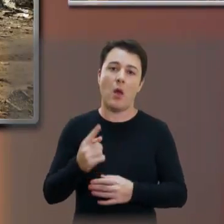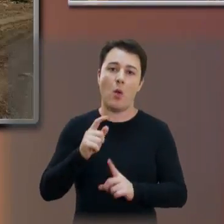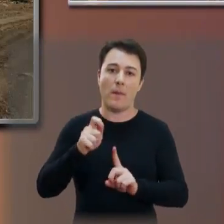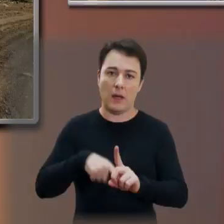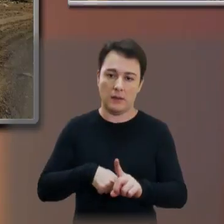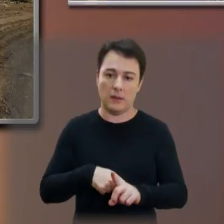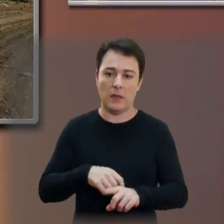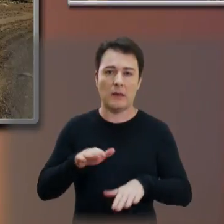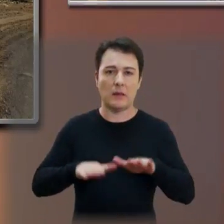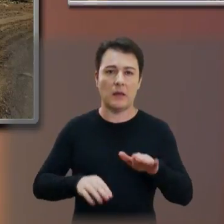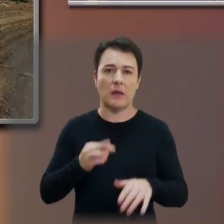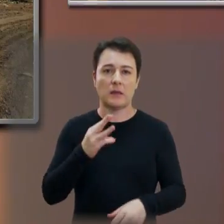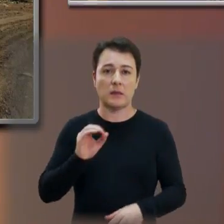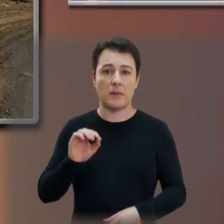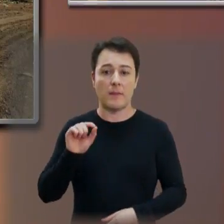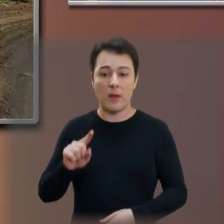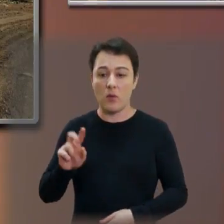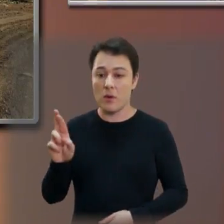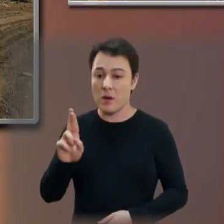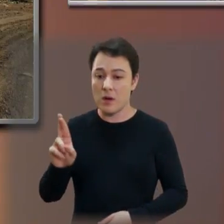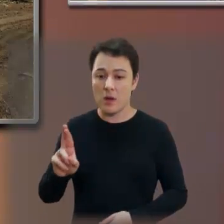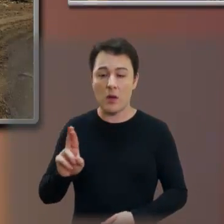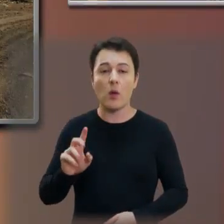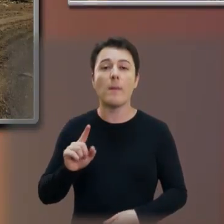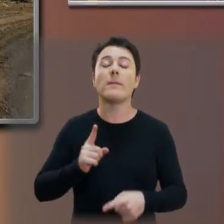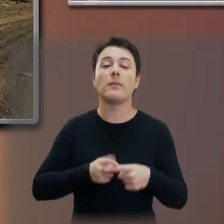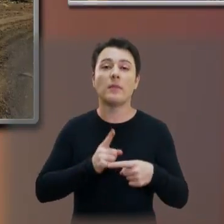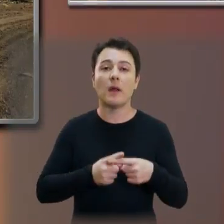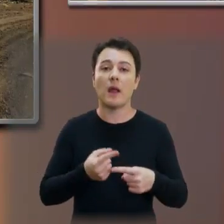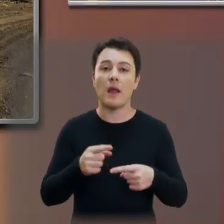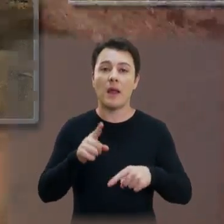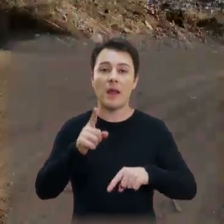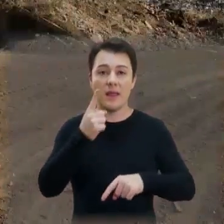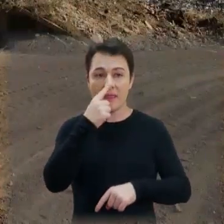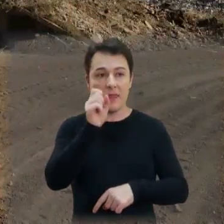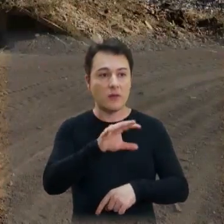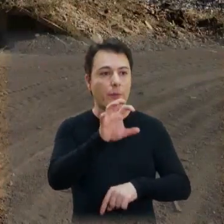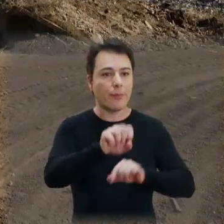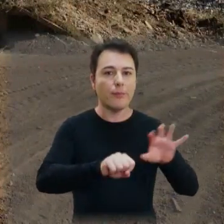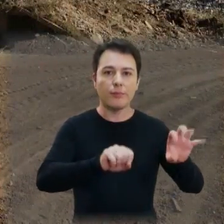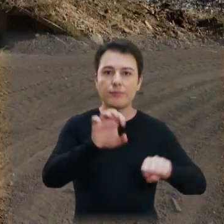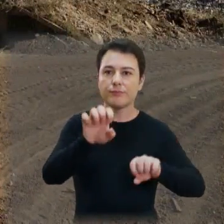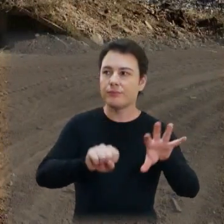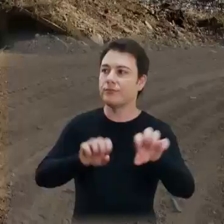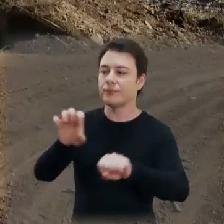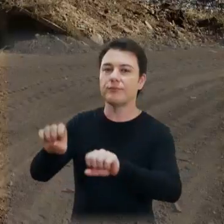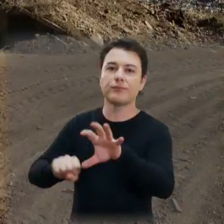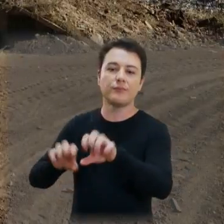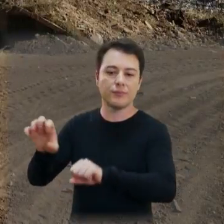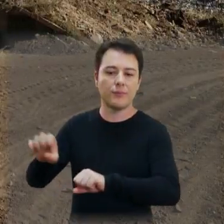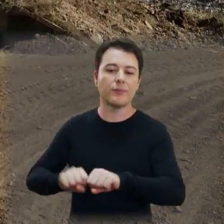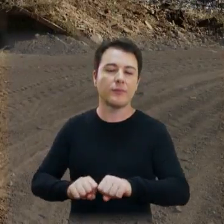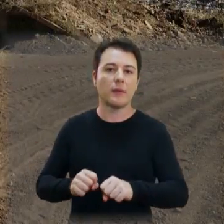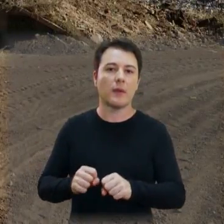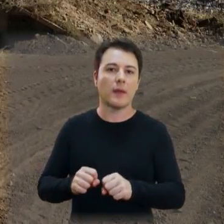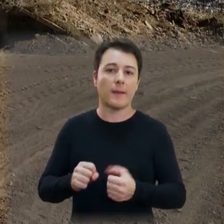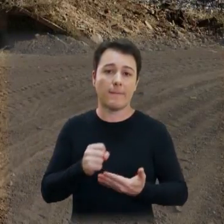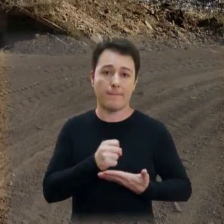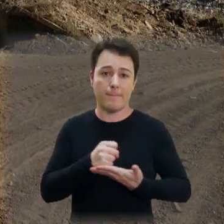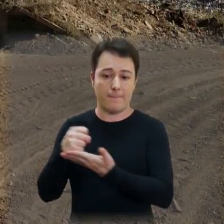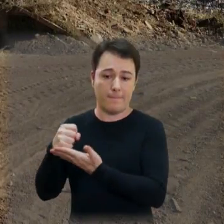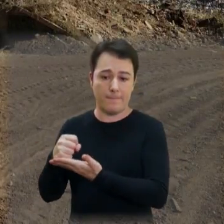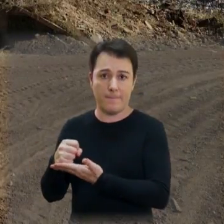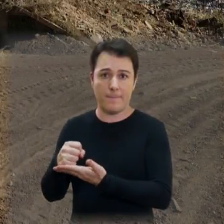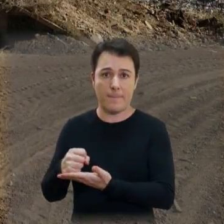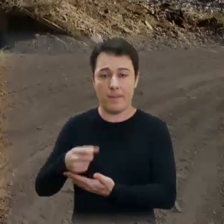quase R$ 300 mil só para recolher esses materiais que é espalhado pela cidade como um todo. E a prefeitura